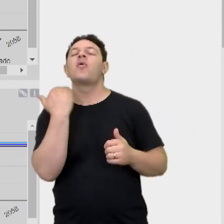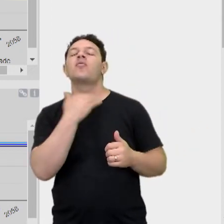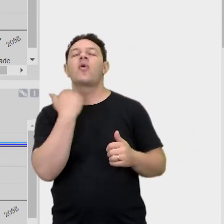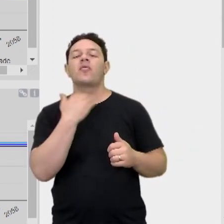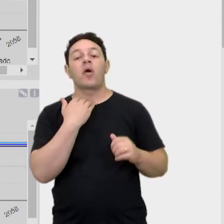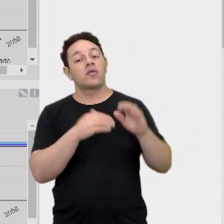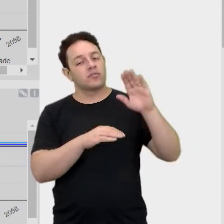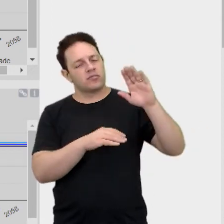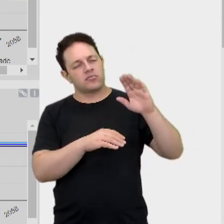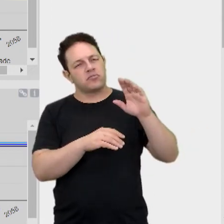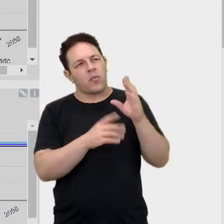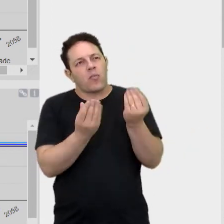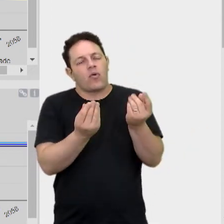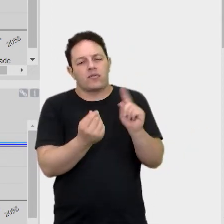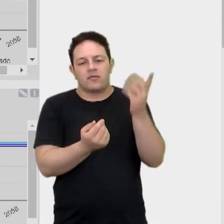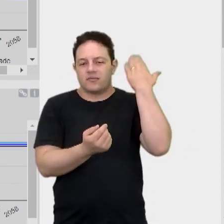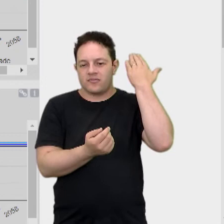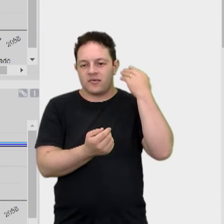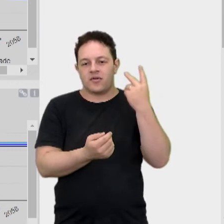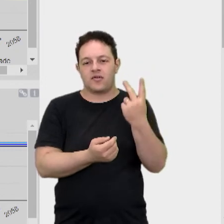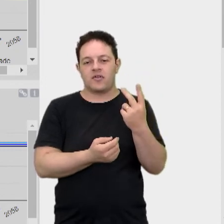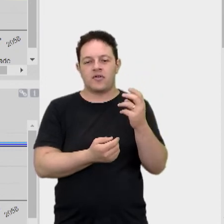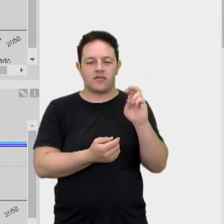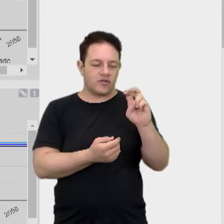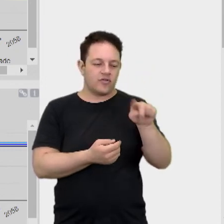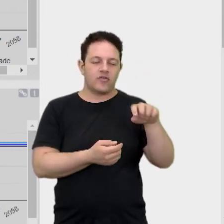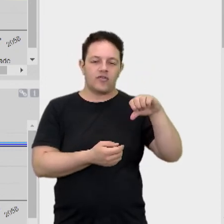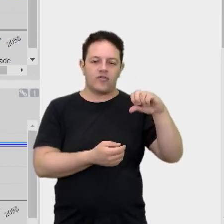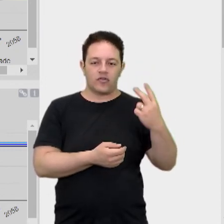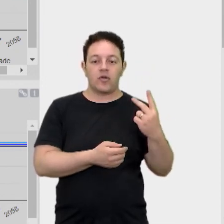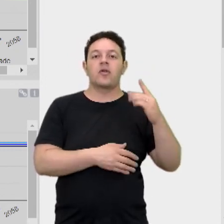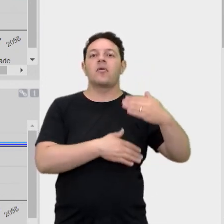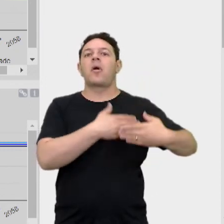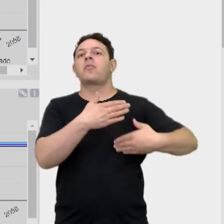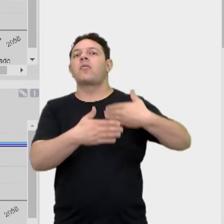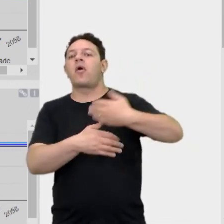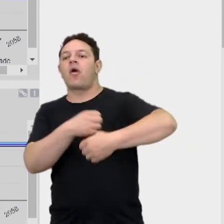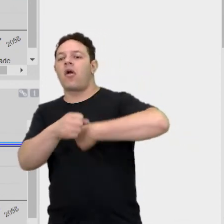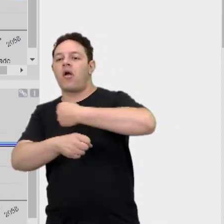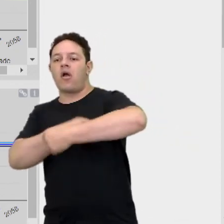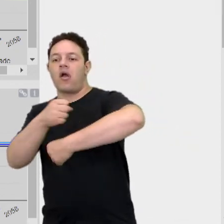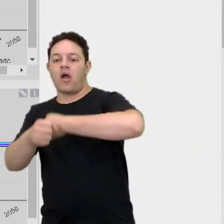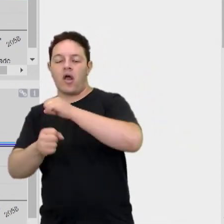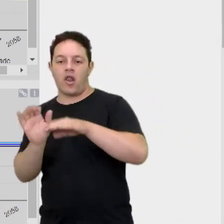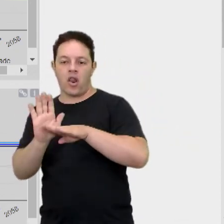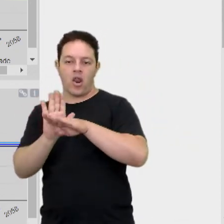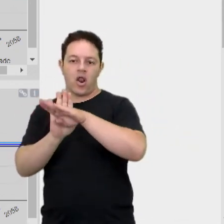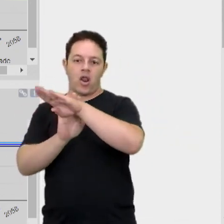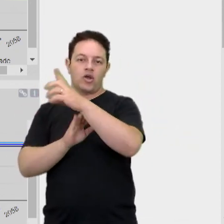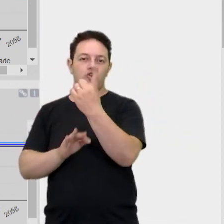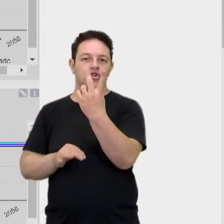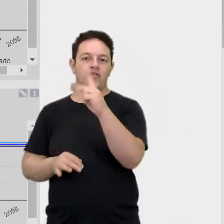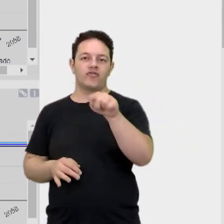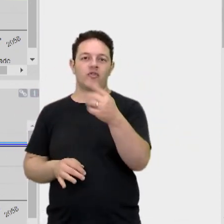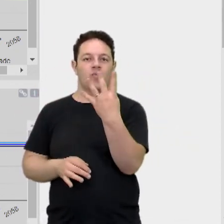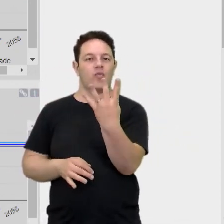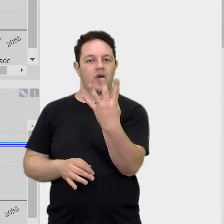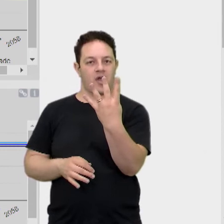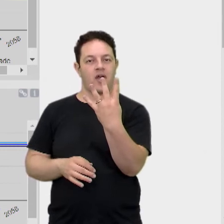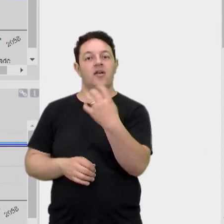abaixo, 5,82, só que a taxa de mortalidade vai crescendo, chegando a 12,4